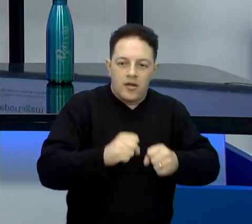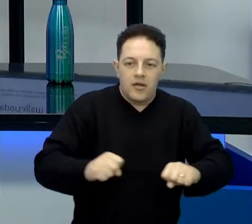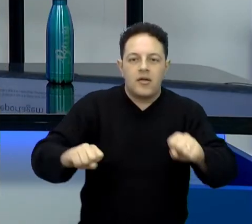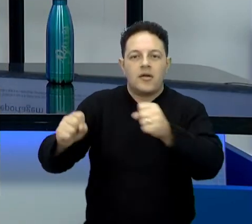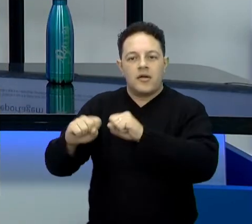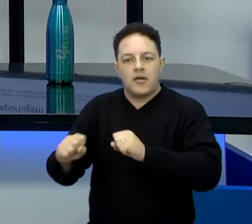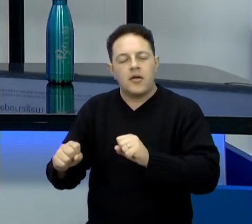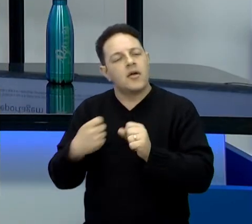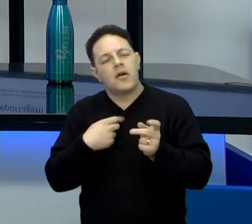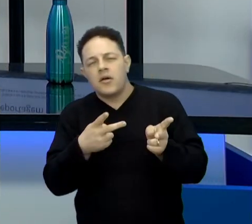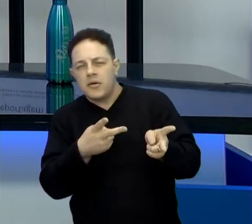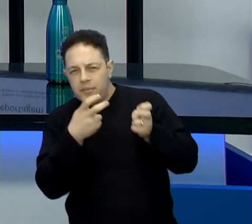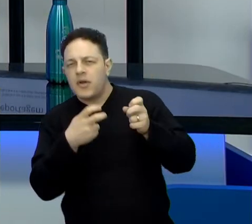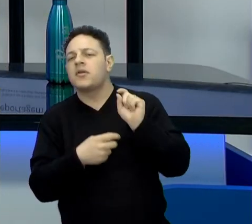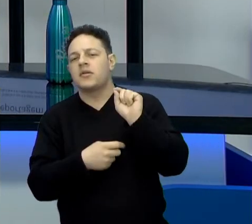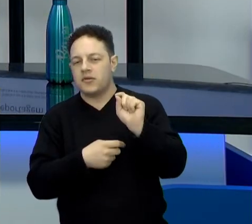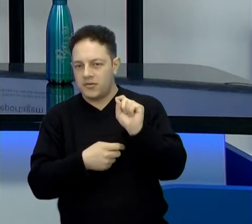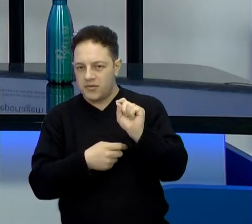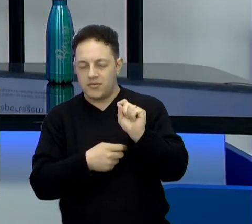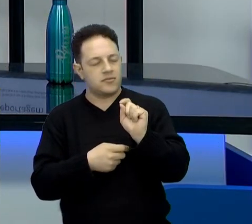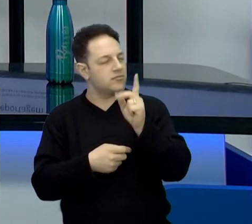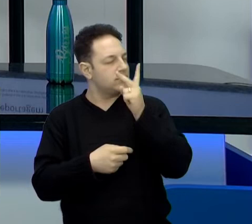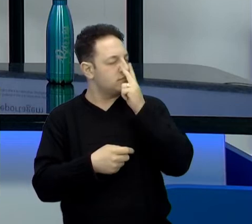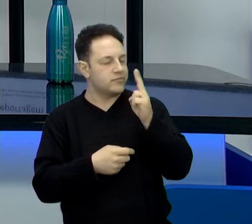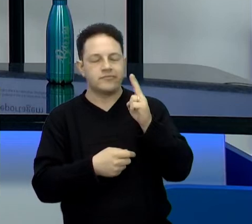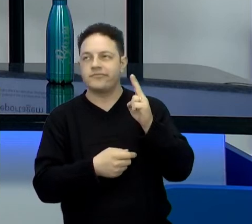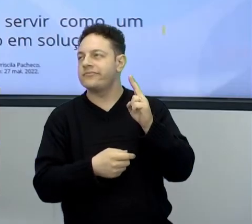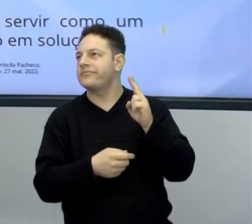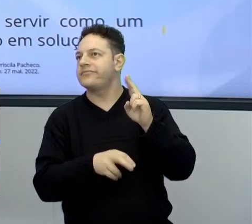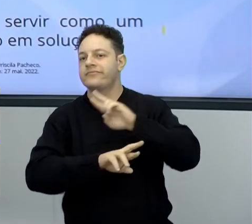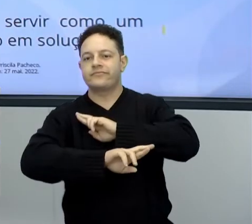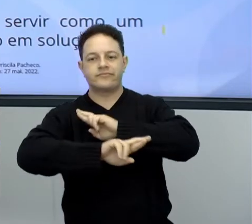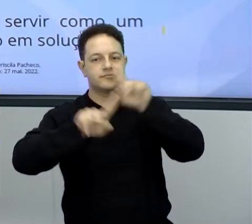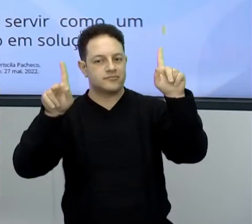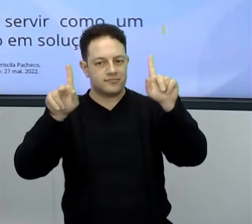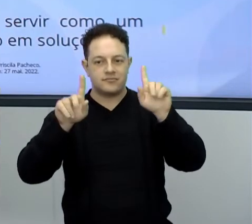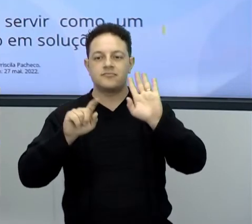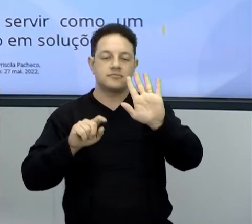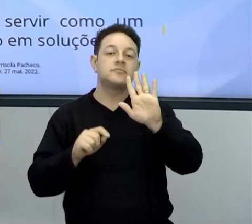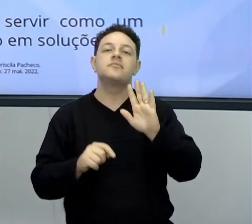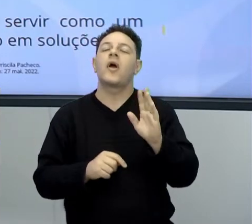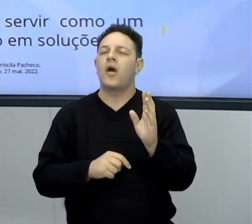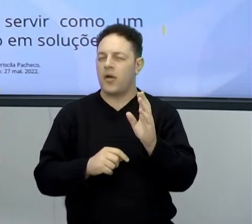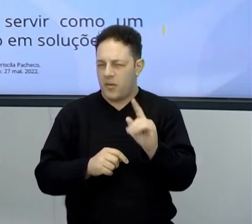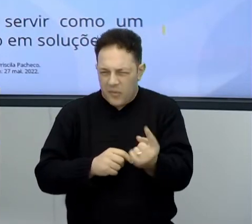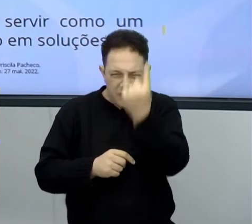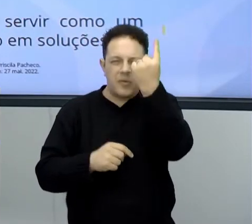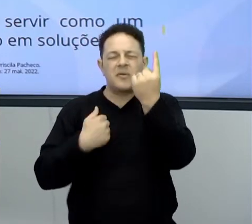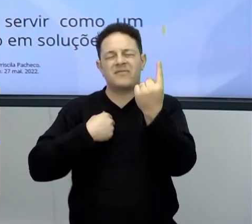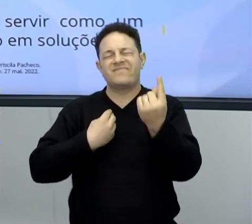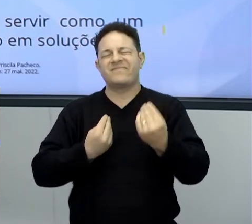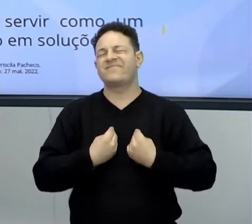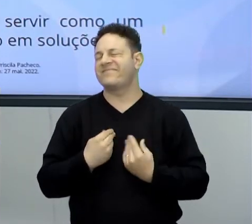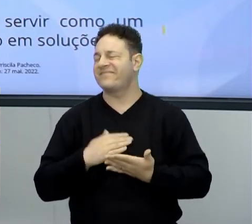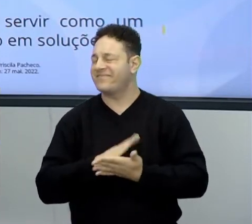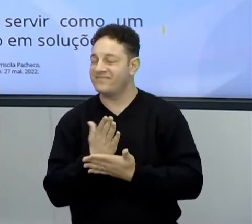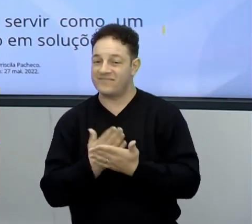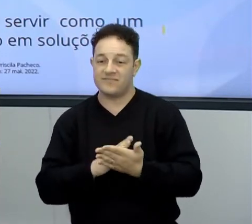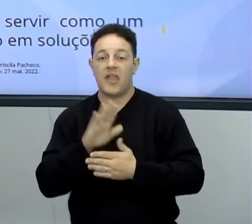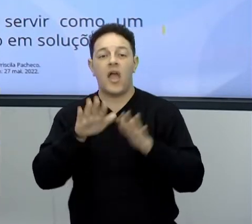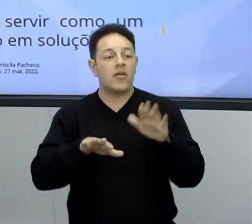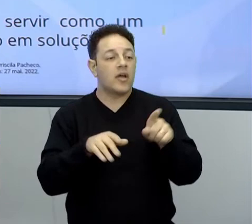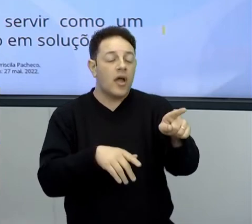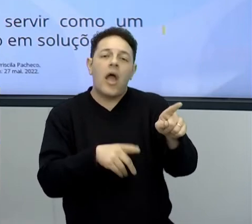E eu observo que é uma discrepância em todos os sentidos, mas uma das questões que mais me incomoda é que ou são pessoas